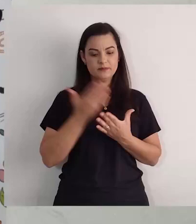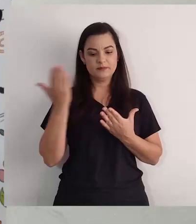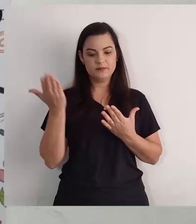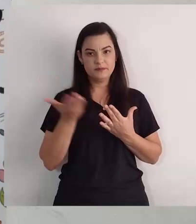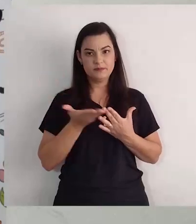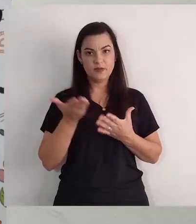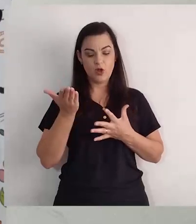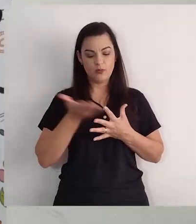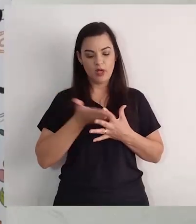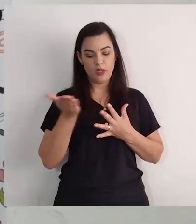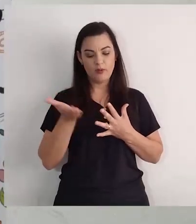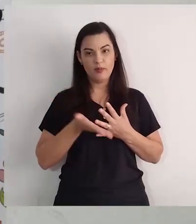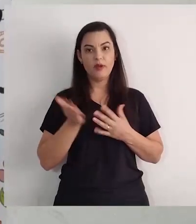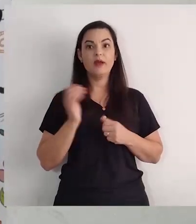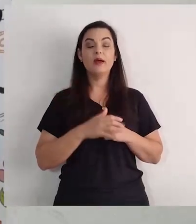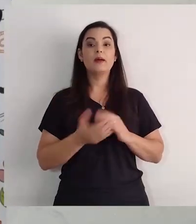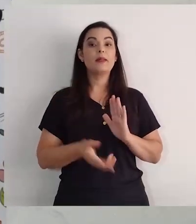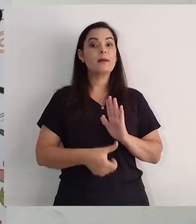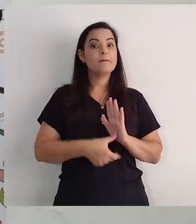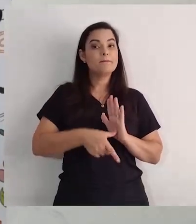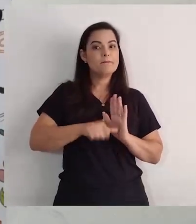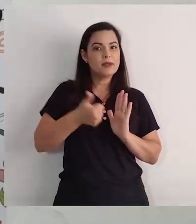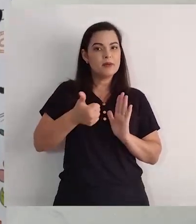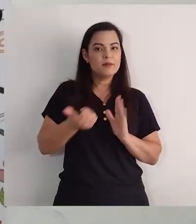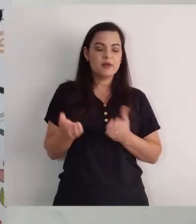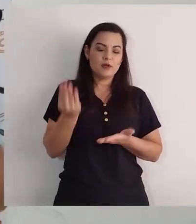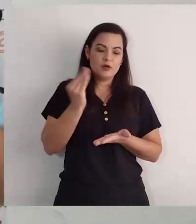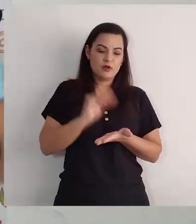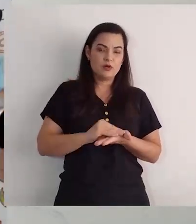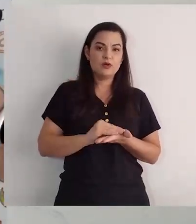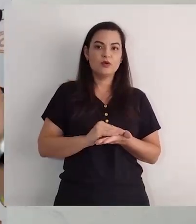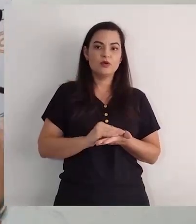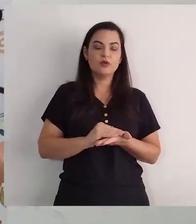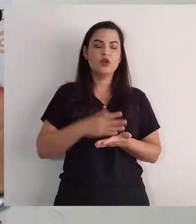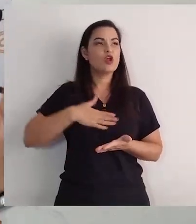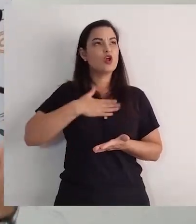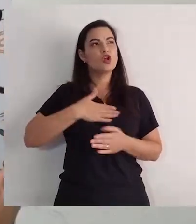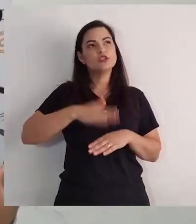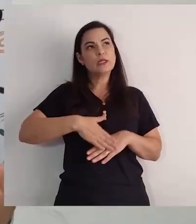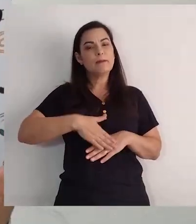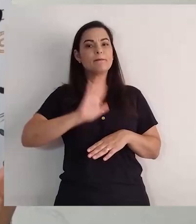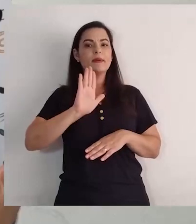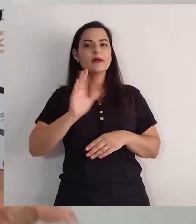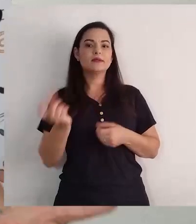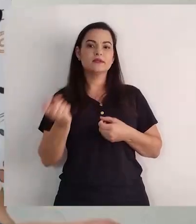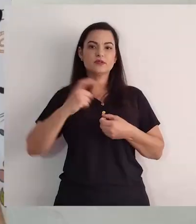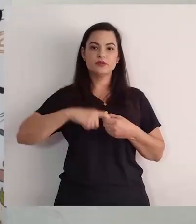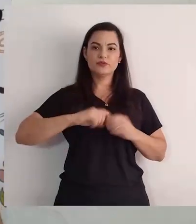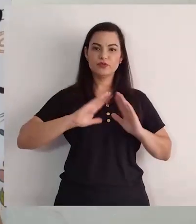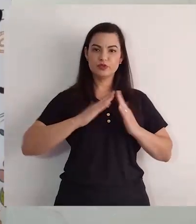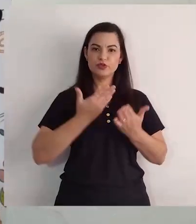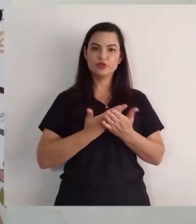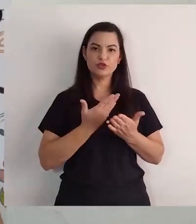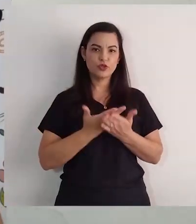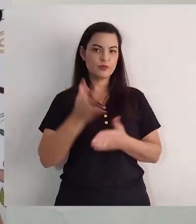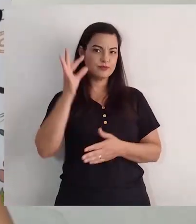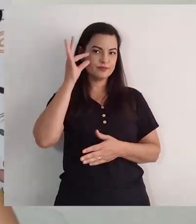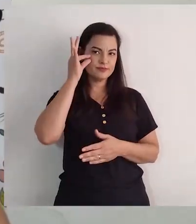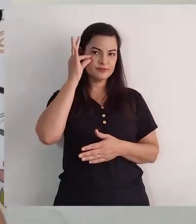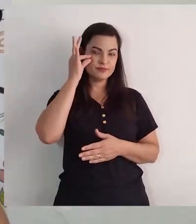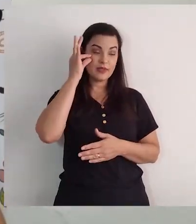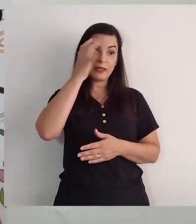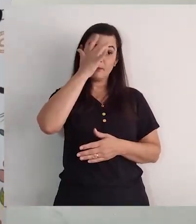3 partes. E na primeira parte, você vai colocar o que você mais gostou da volta às